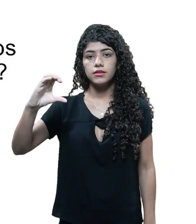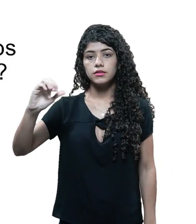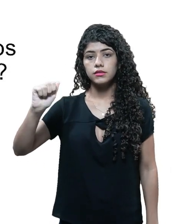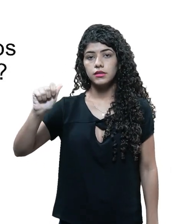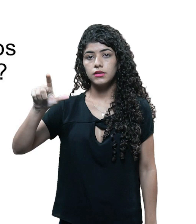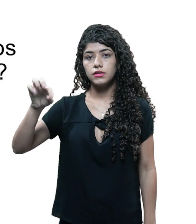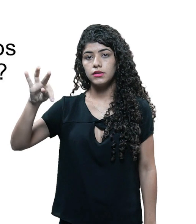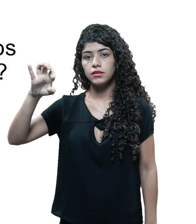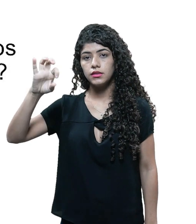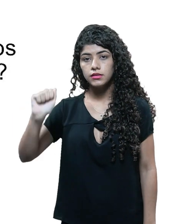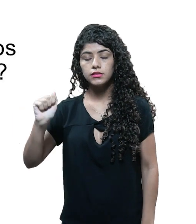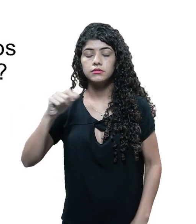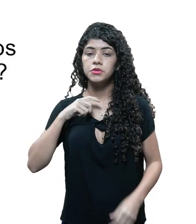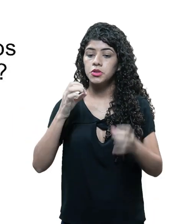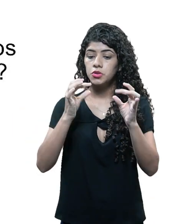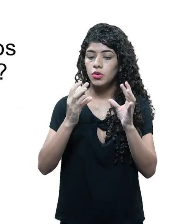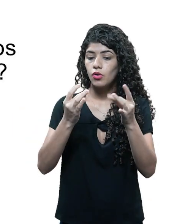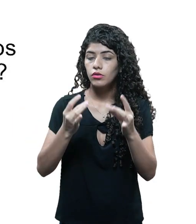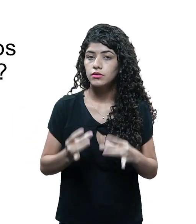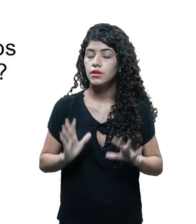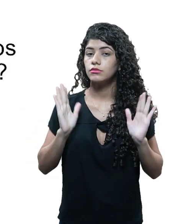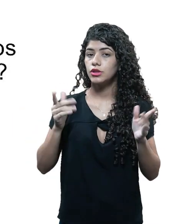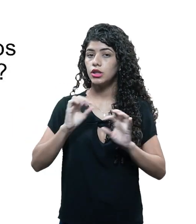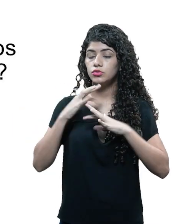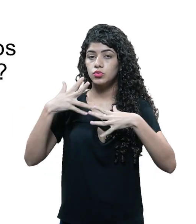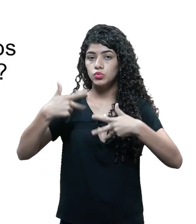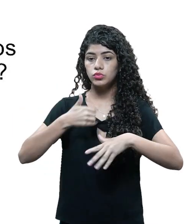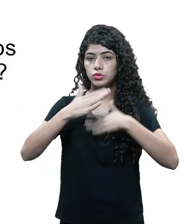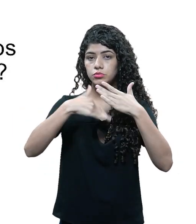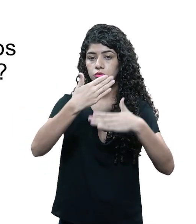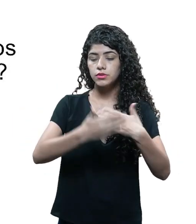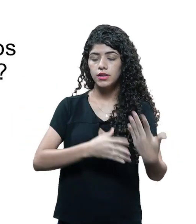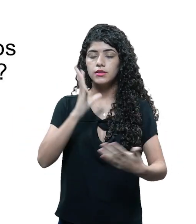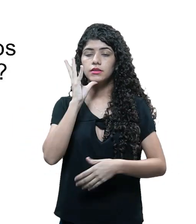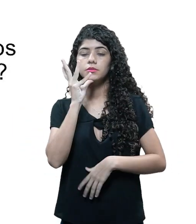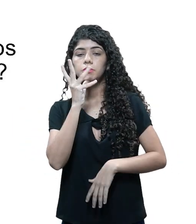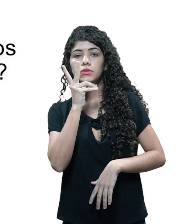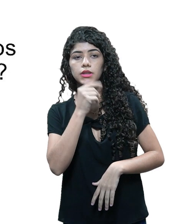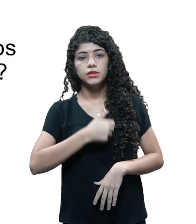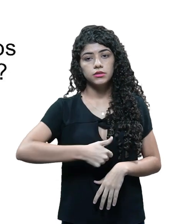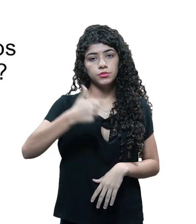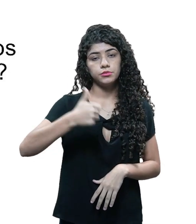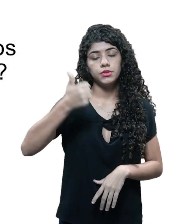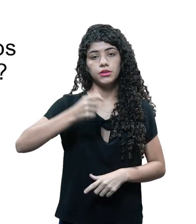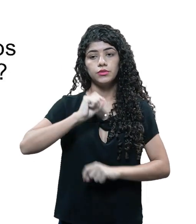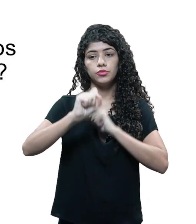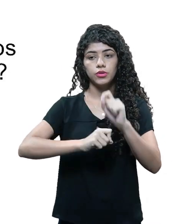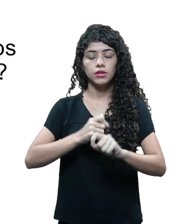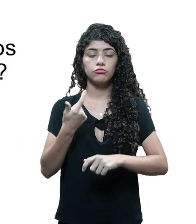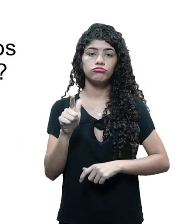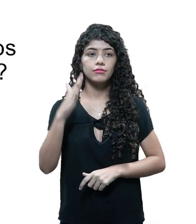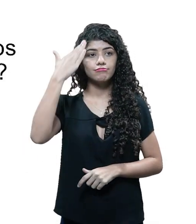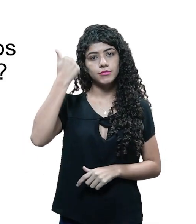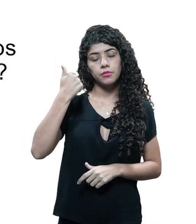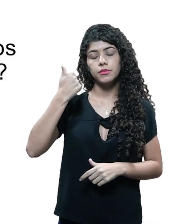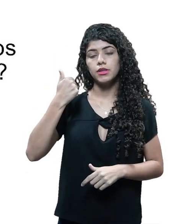tenha uma storyline bem definida, porque é muito pesado, torna o processo pesaroso quando você já vai para o primeiro tratamento